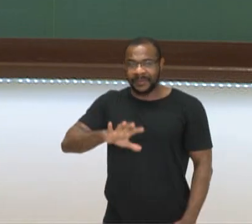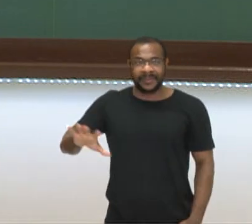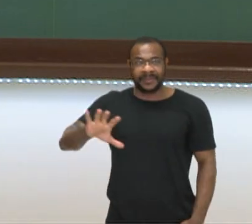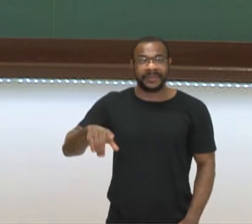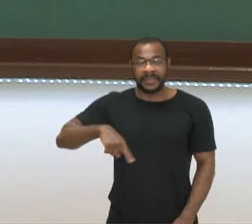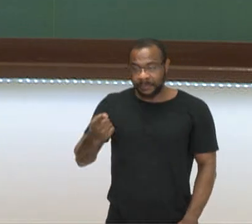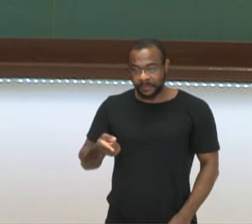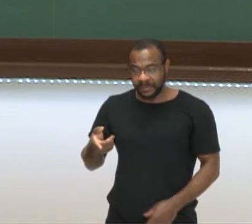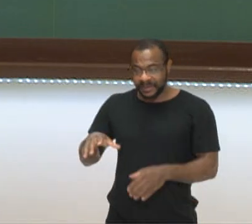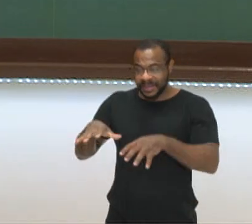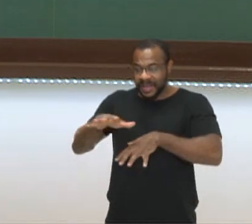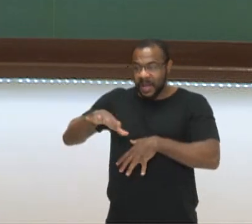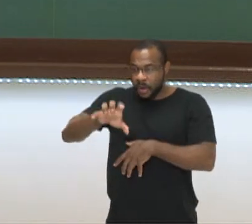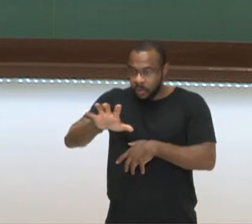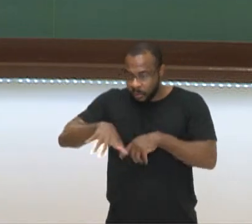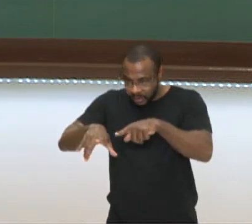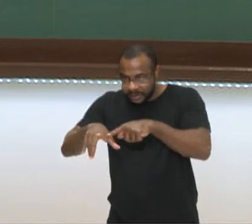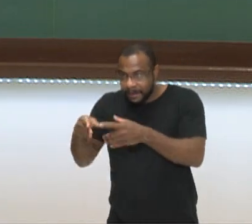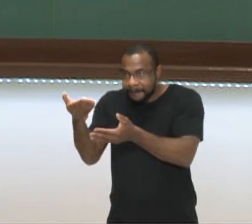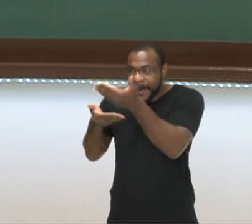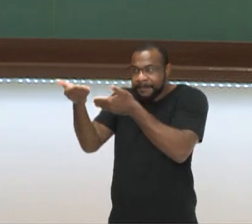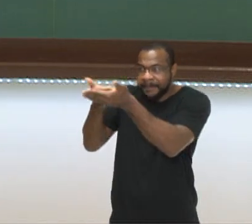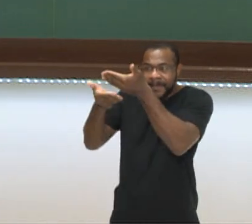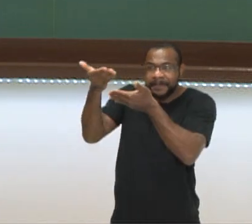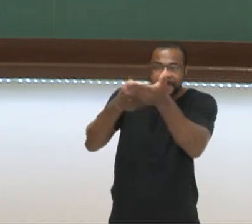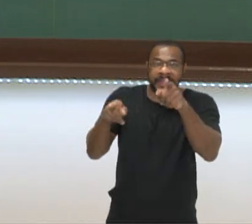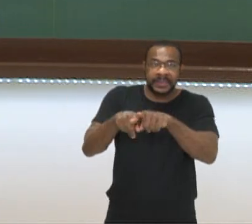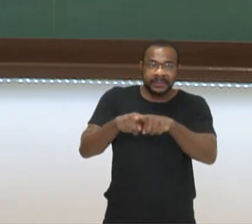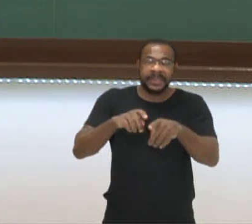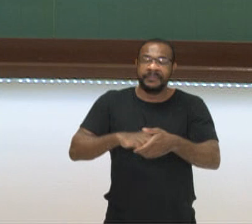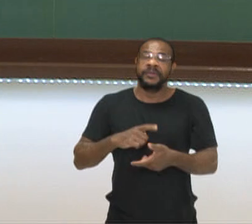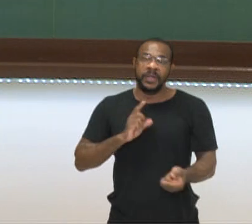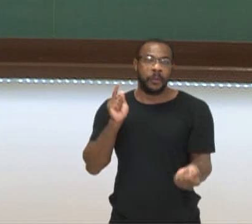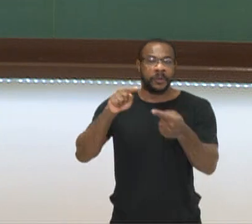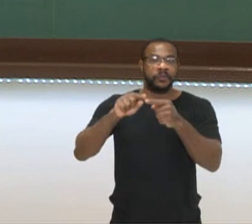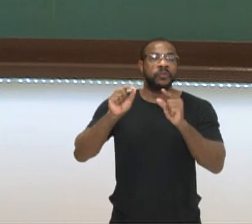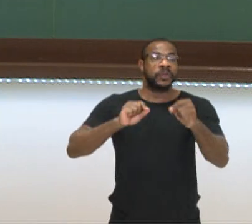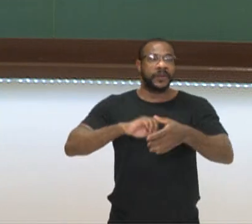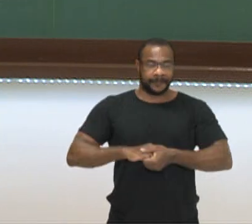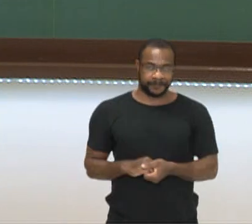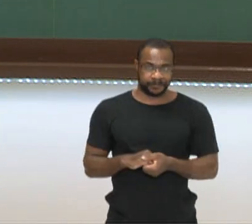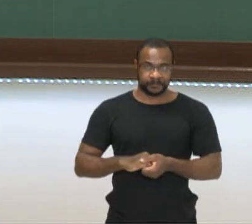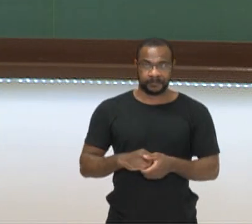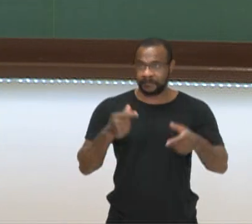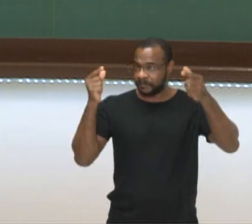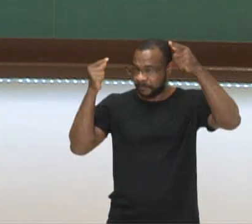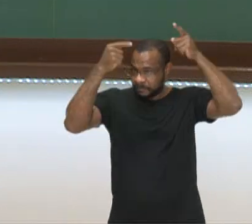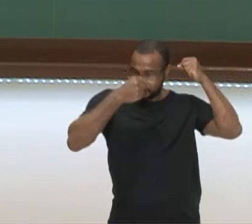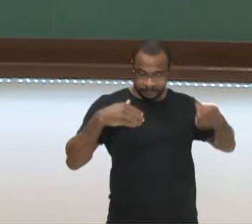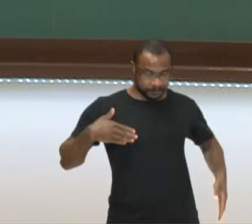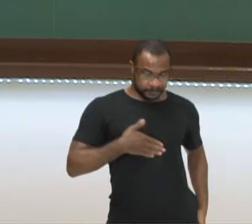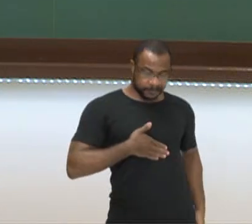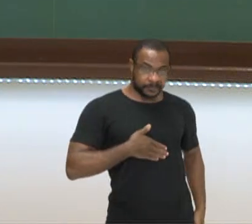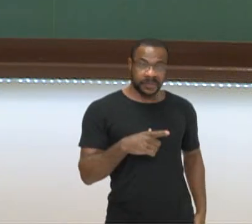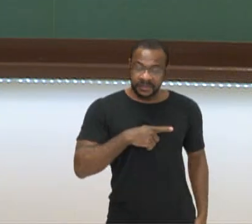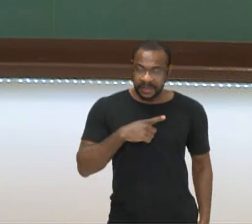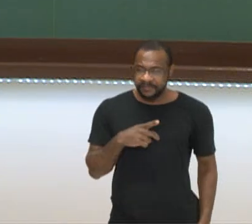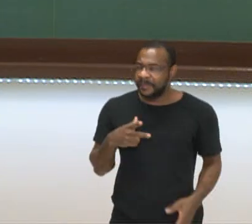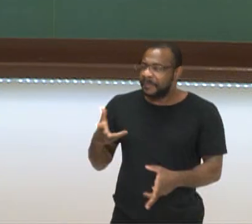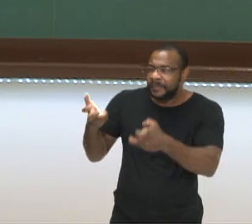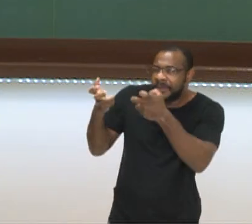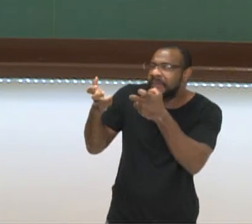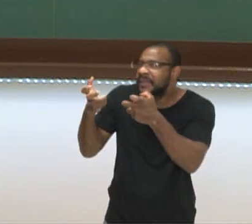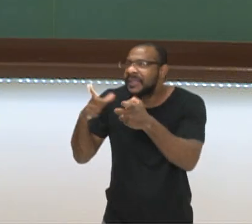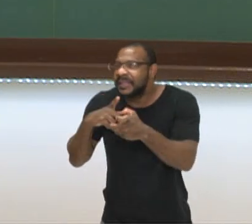partilhar o território de Portugal e aí tinha também um outro objetivo. O Napoleão Bonaparte, ele já estava de olho